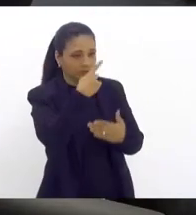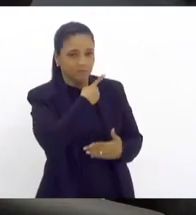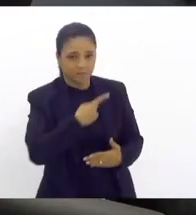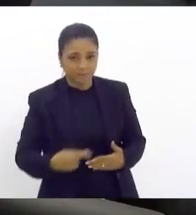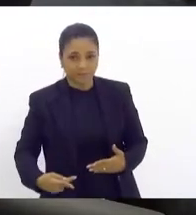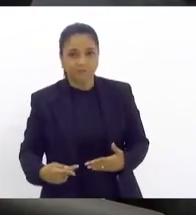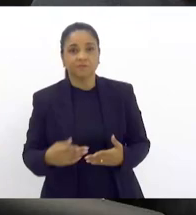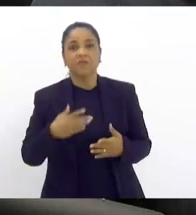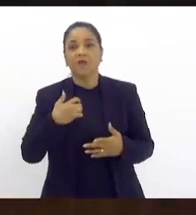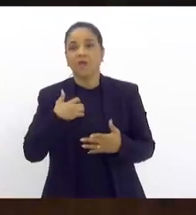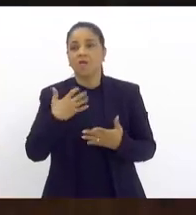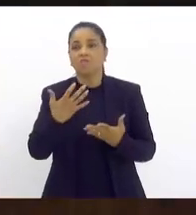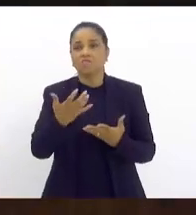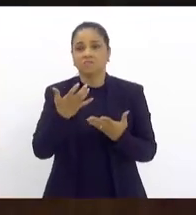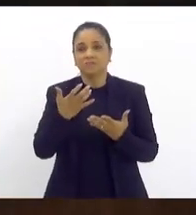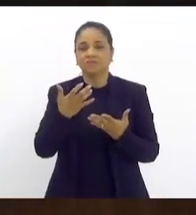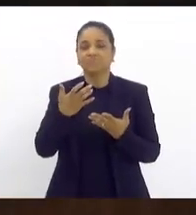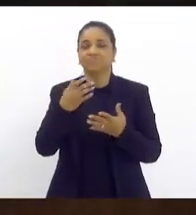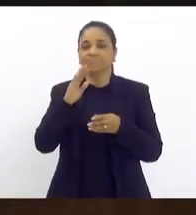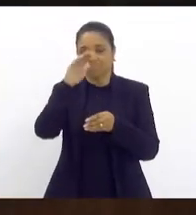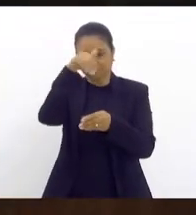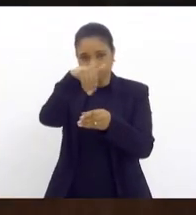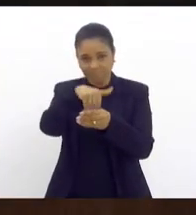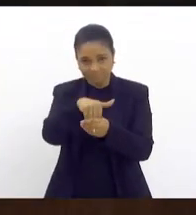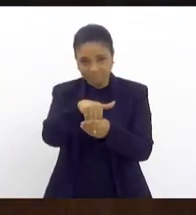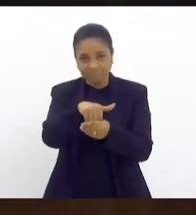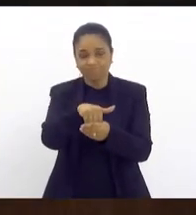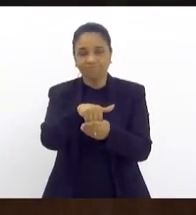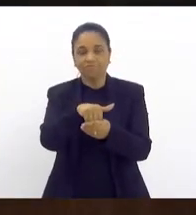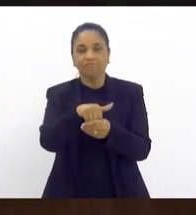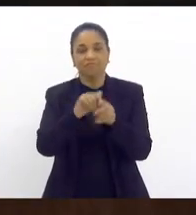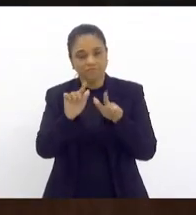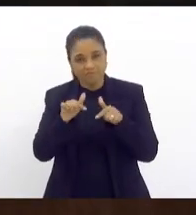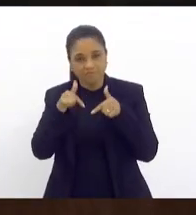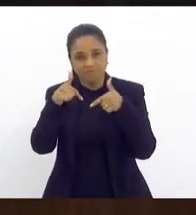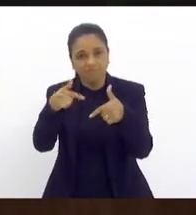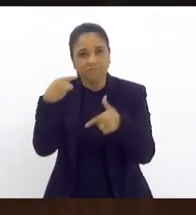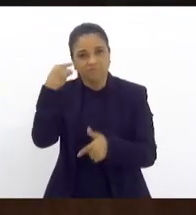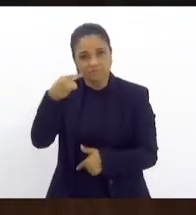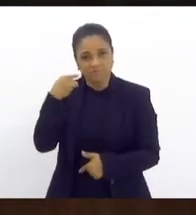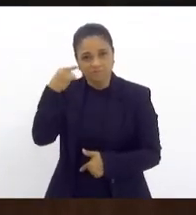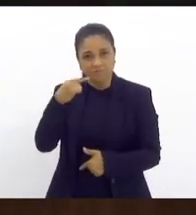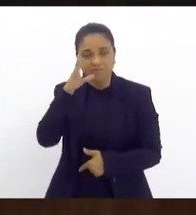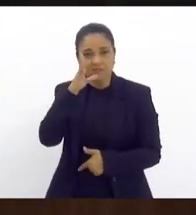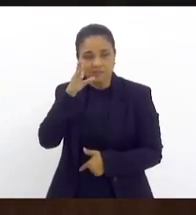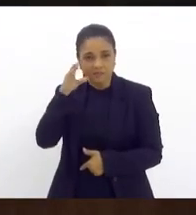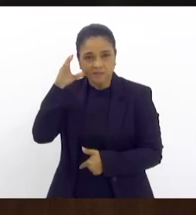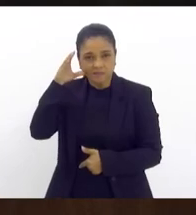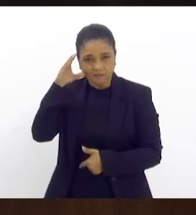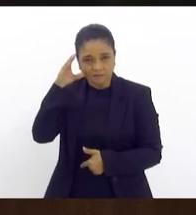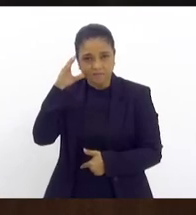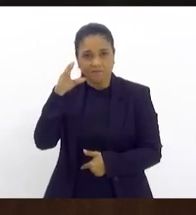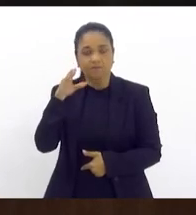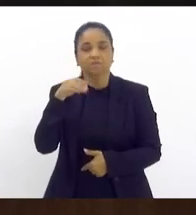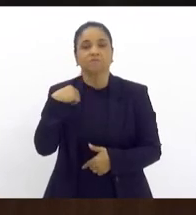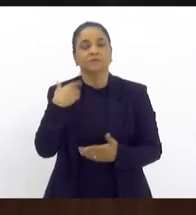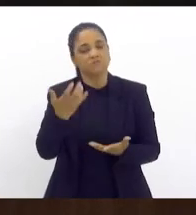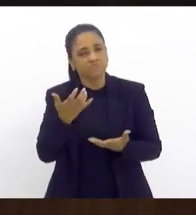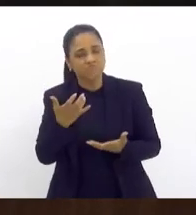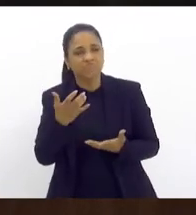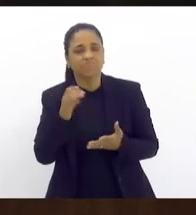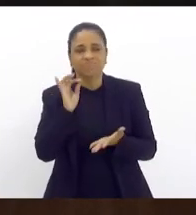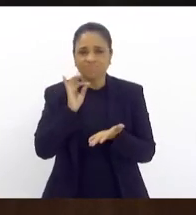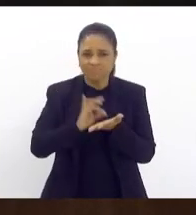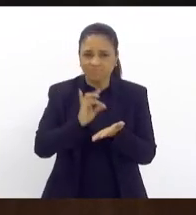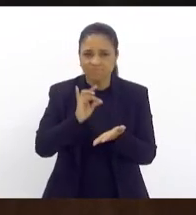eu queria declarar o meu voto favorável a iniciativa da Nobre deputada Célia Jordão e de fato